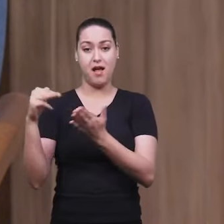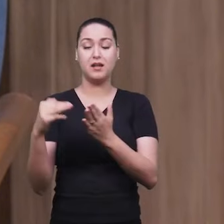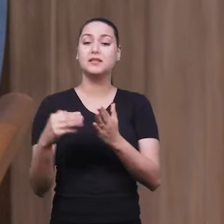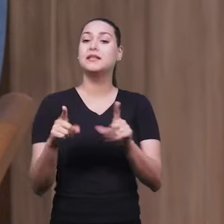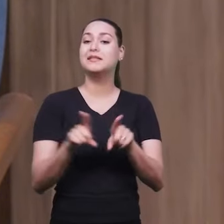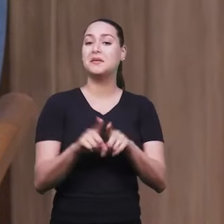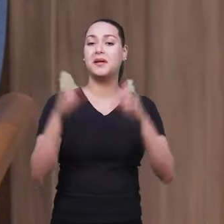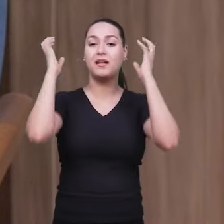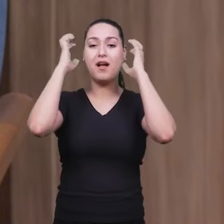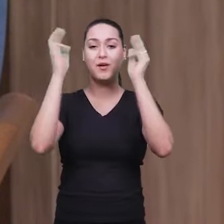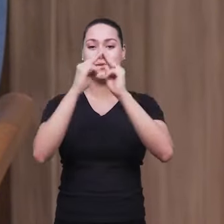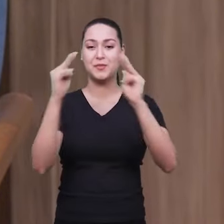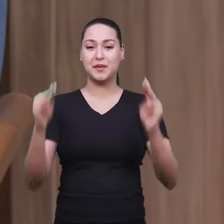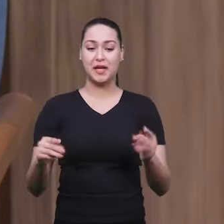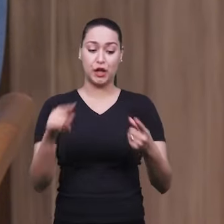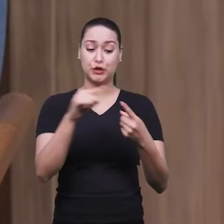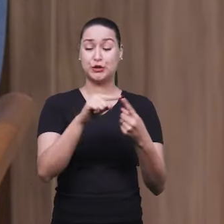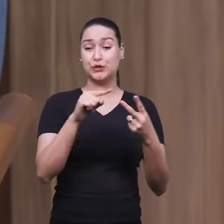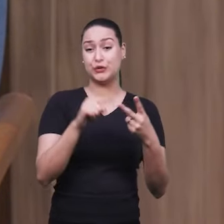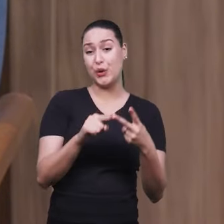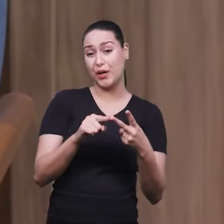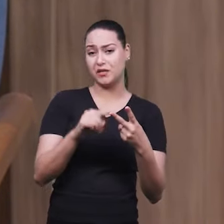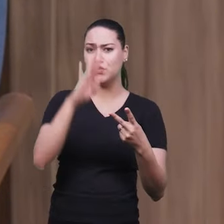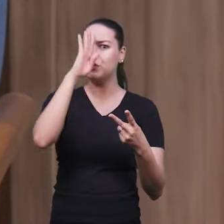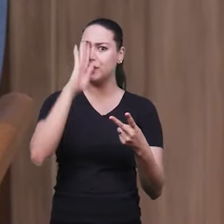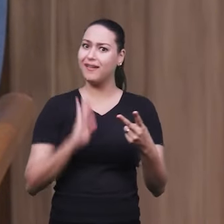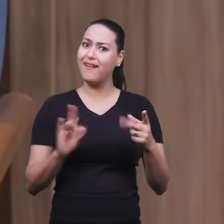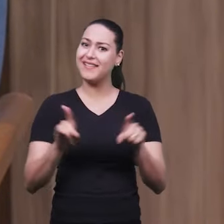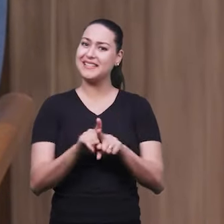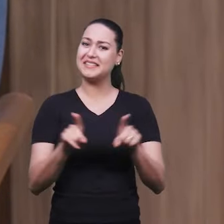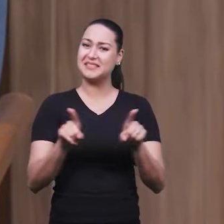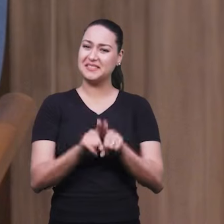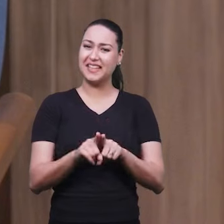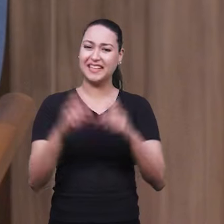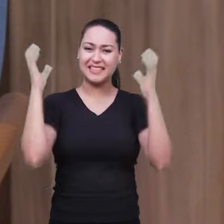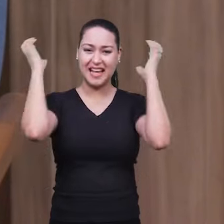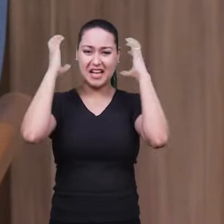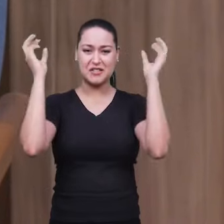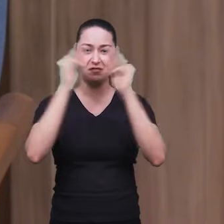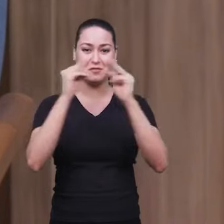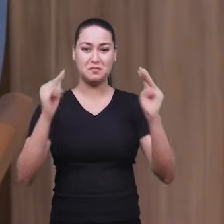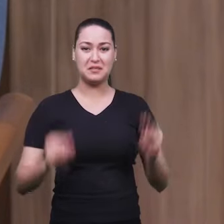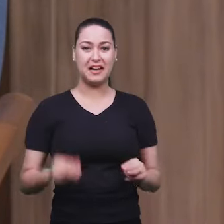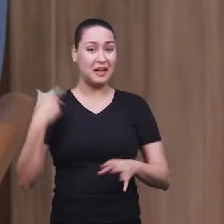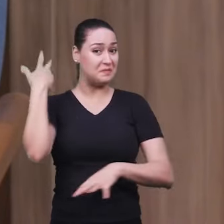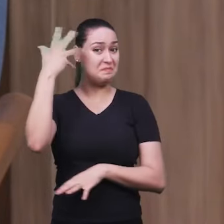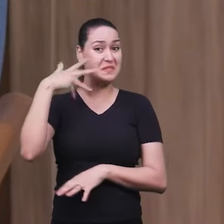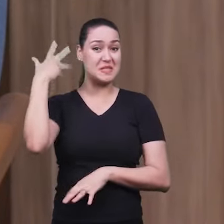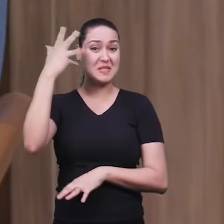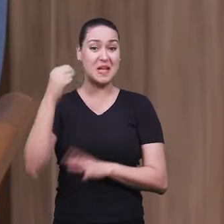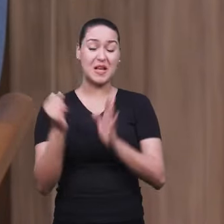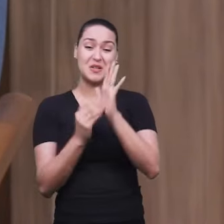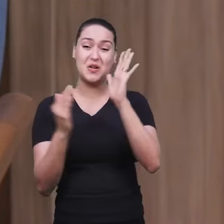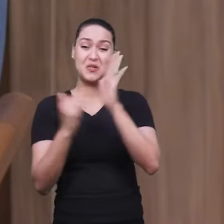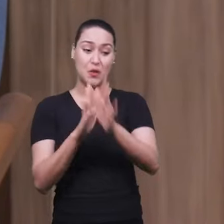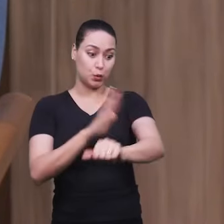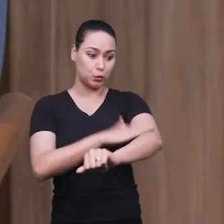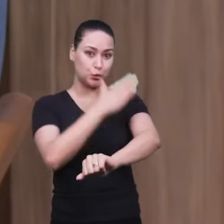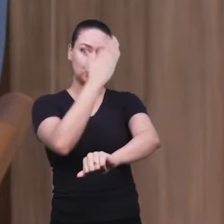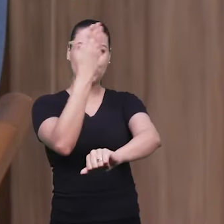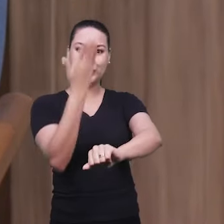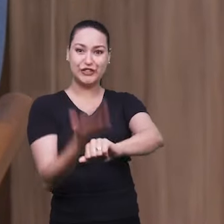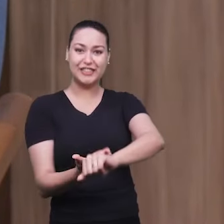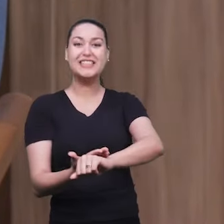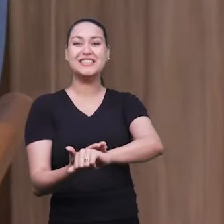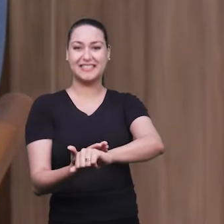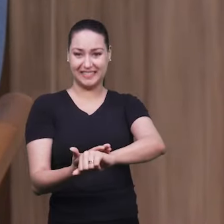Manaim na sua loja de aplicativos. Esses dois aplicativos são gratuitos. No aplicativo da Rádio Manaim você ouve mensagens bíblicas e louvores